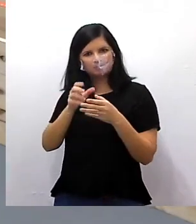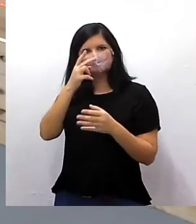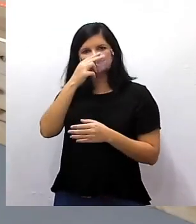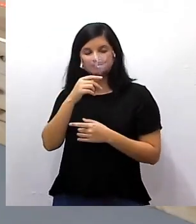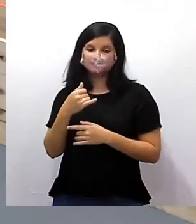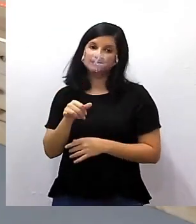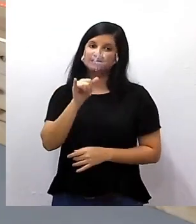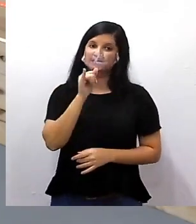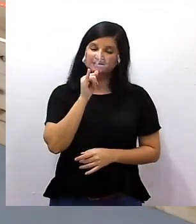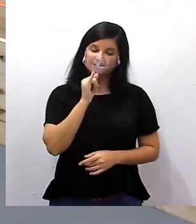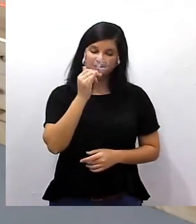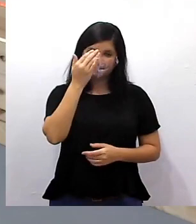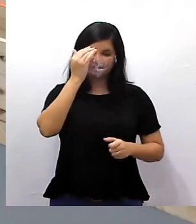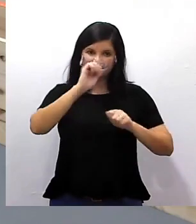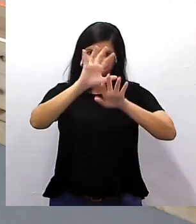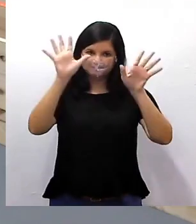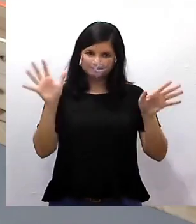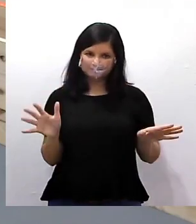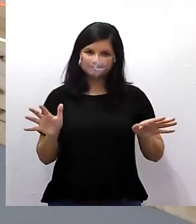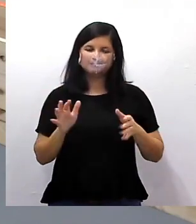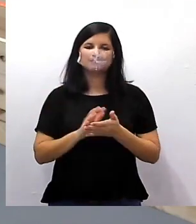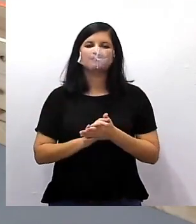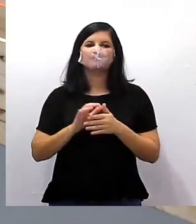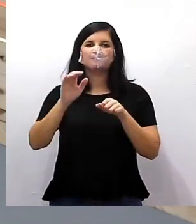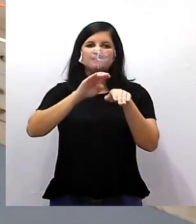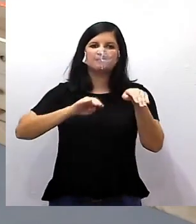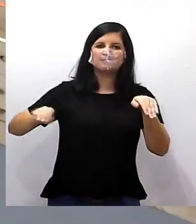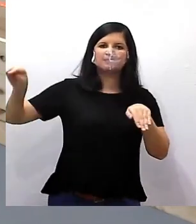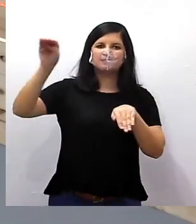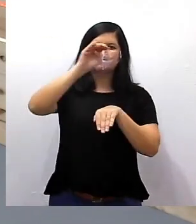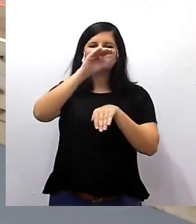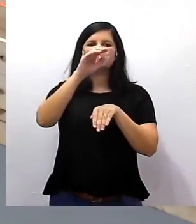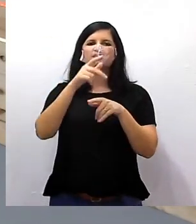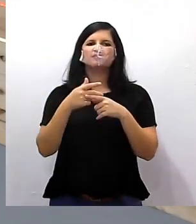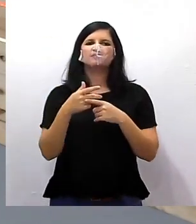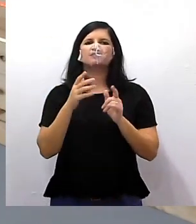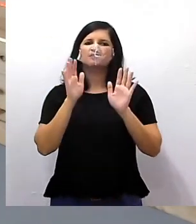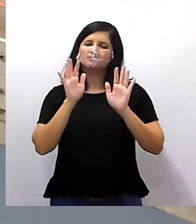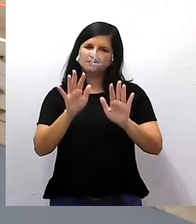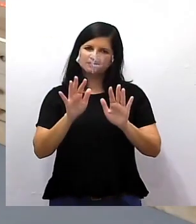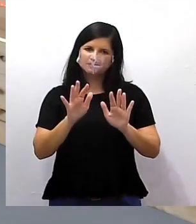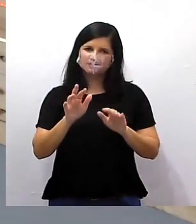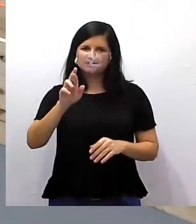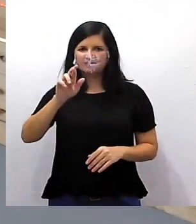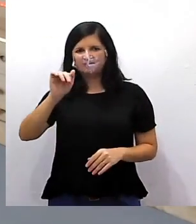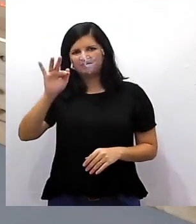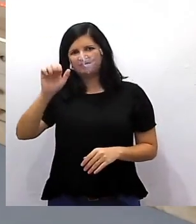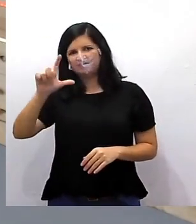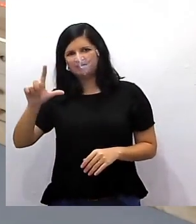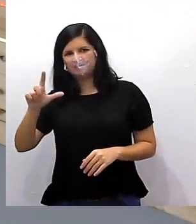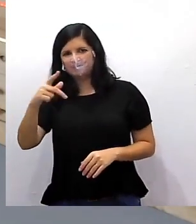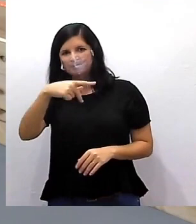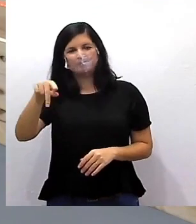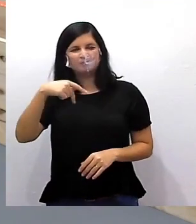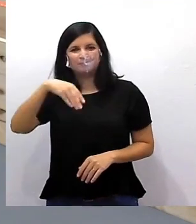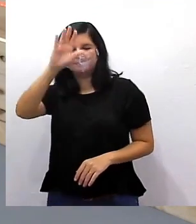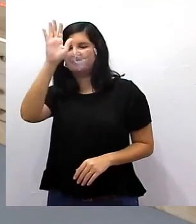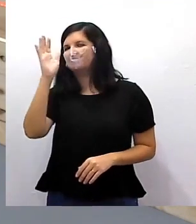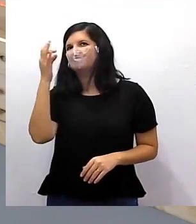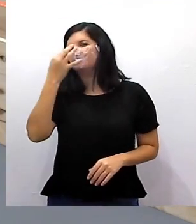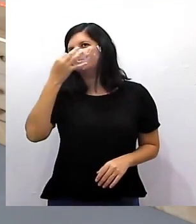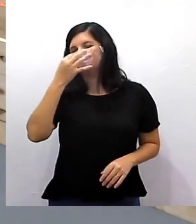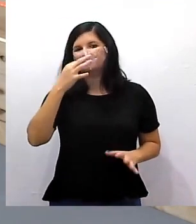dar um exemplo para ficar mais fácil a respeito do grau superlativo. Quando eu digo assim, ó, Rafael é o professor mais gato do